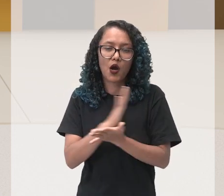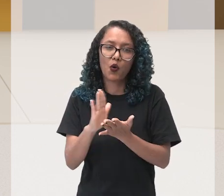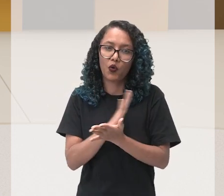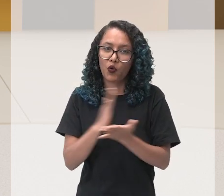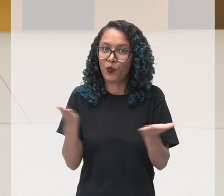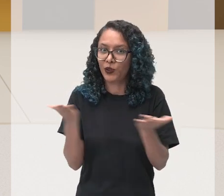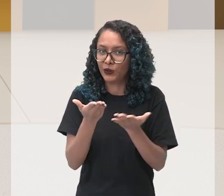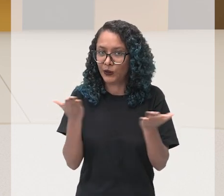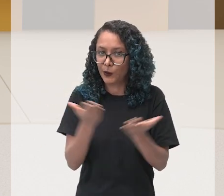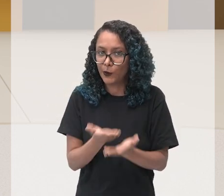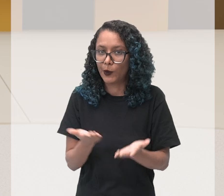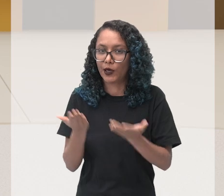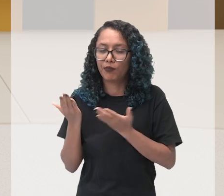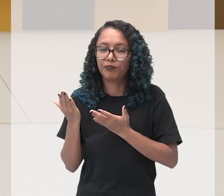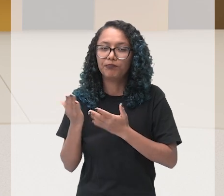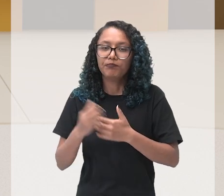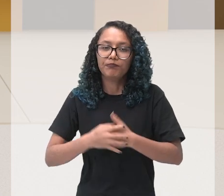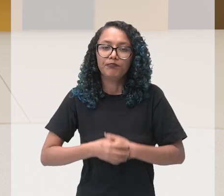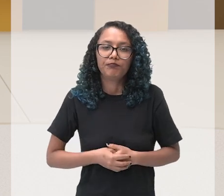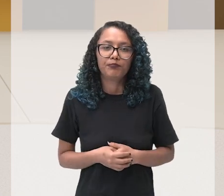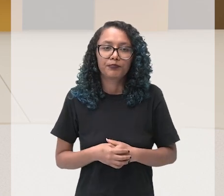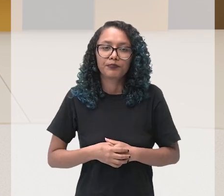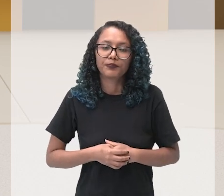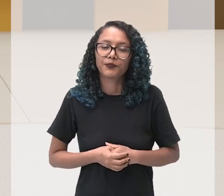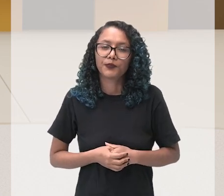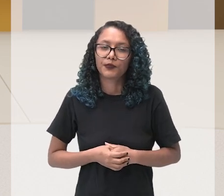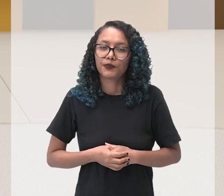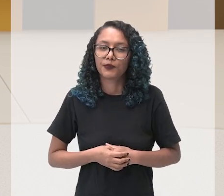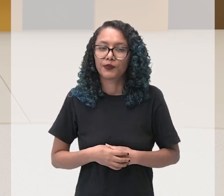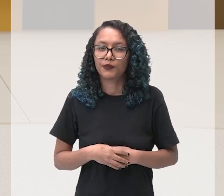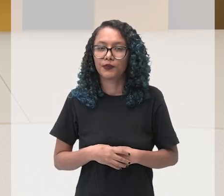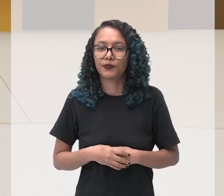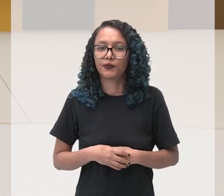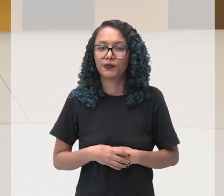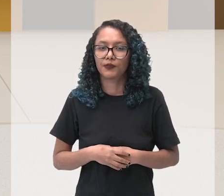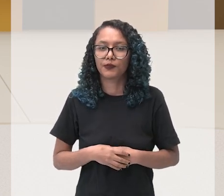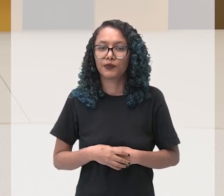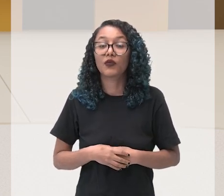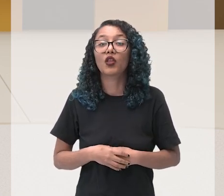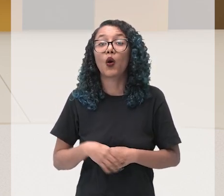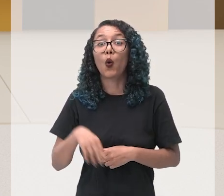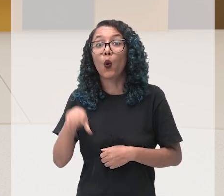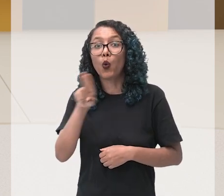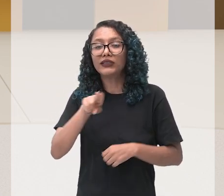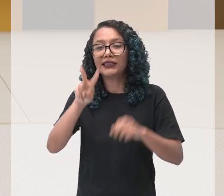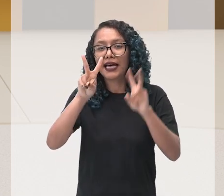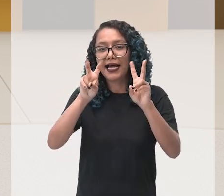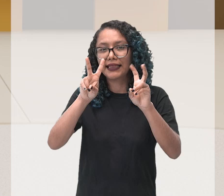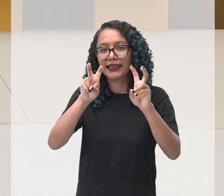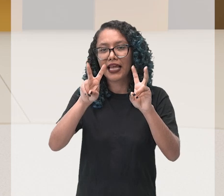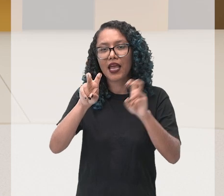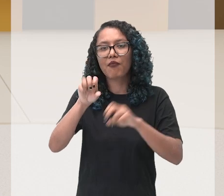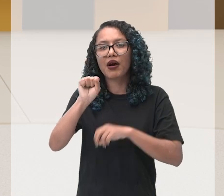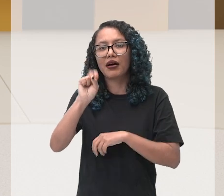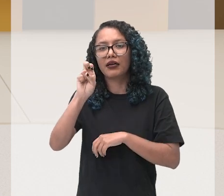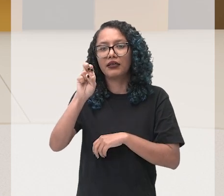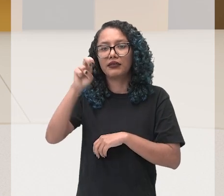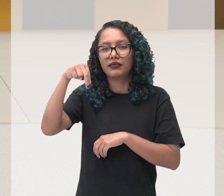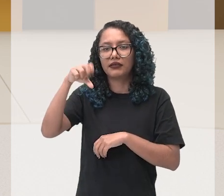sensacionalistas. O que são esses títulos sensacionalistas? São títulos que utilizam manchetes